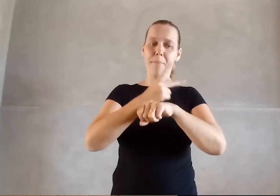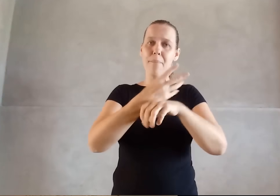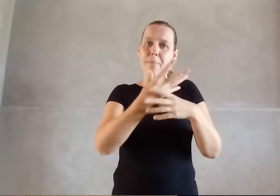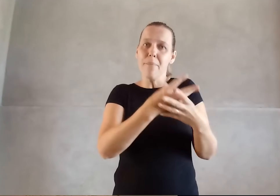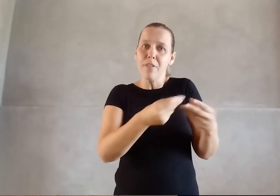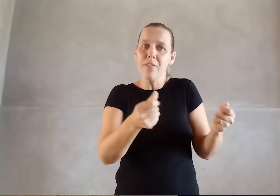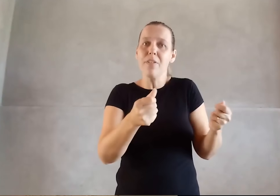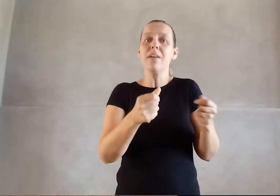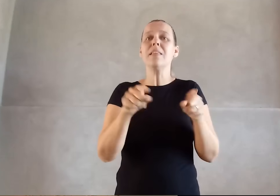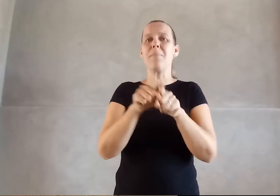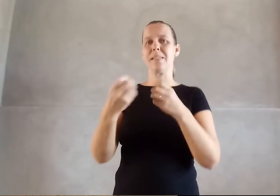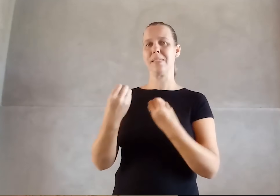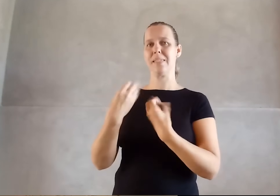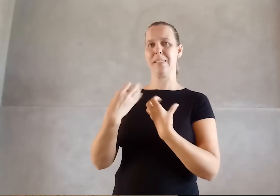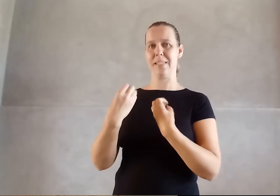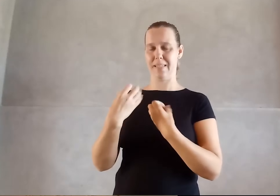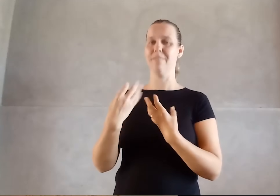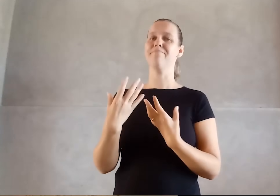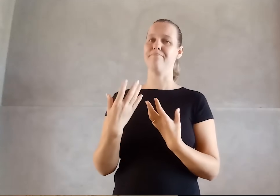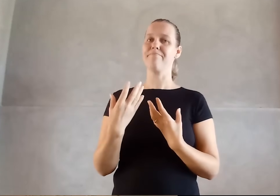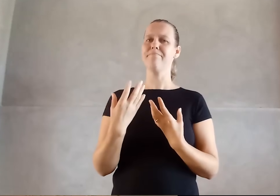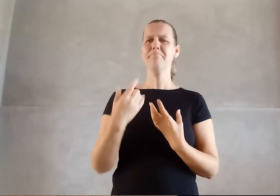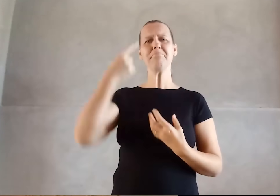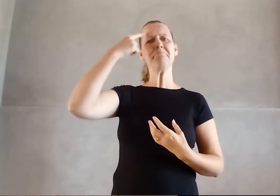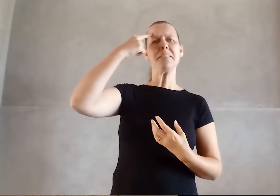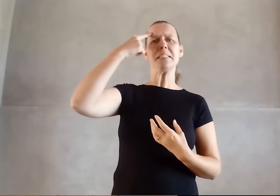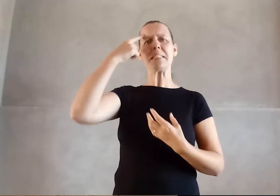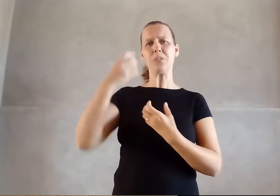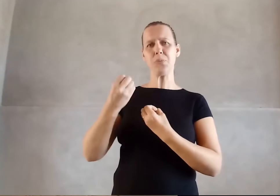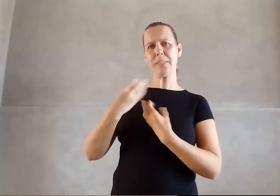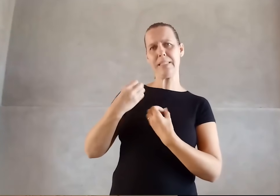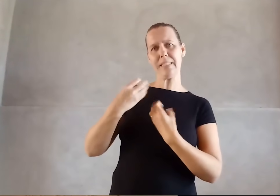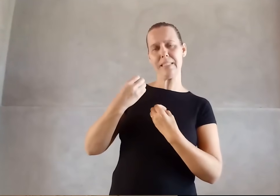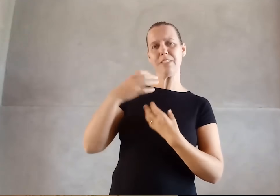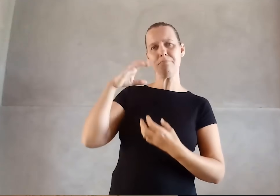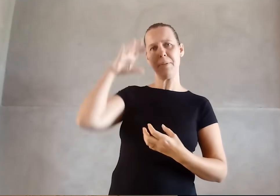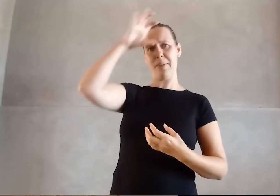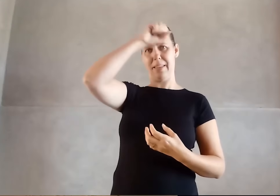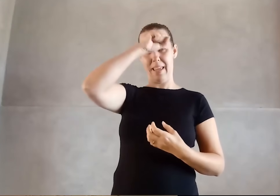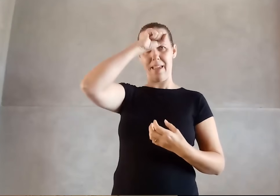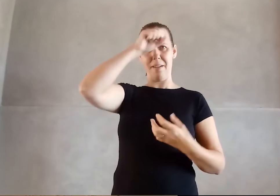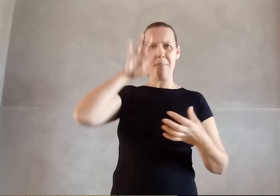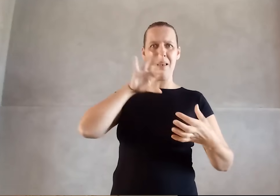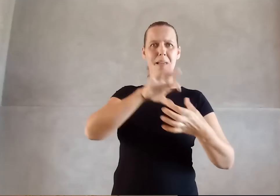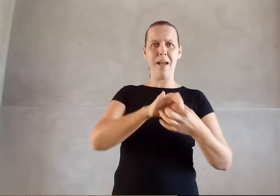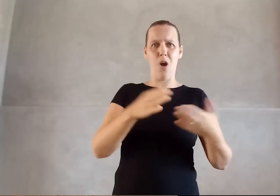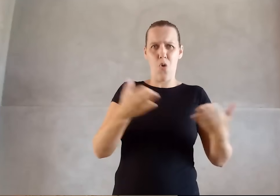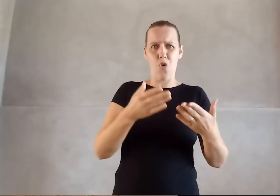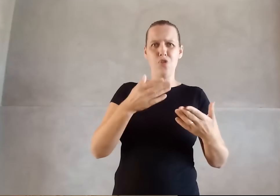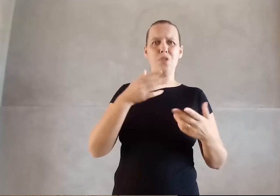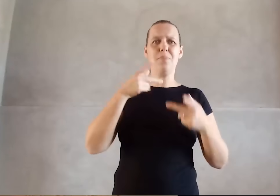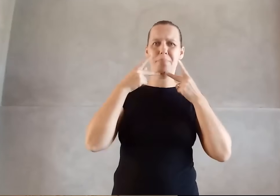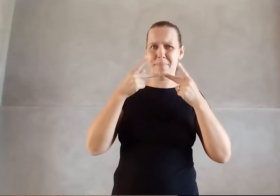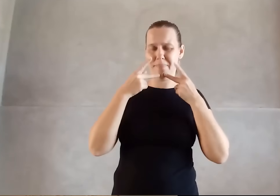falamos sobre isso. Falamos que as provações são variadas, falamos que elas são temporárias, passageiras e elas são pedagógicas. E